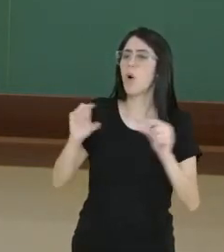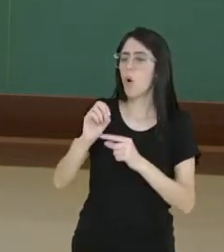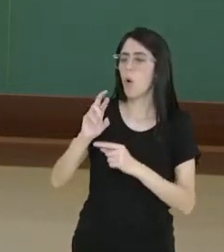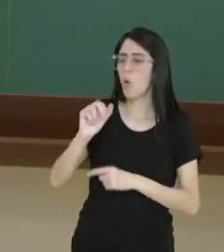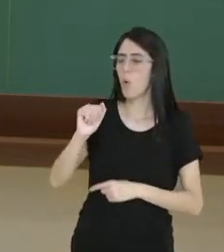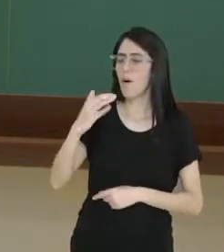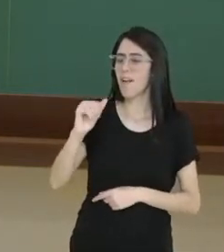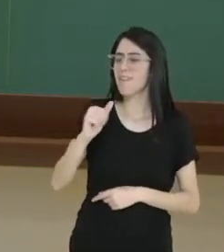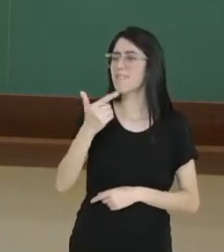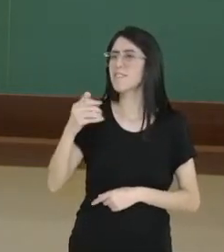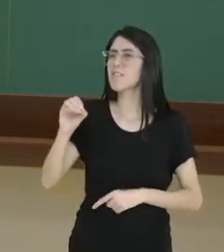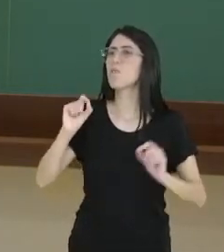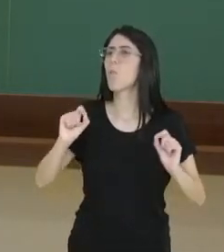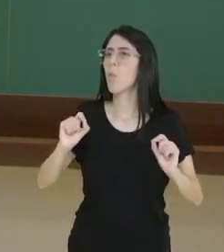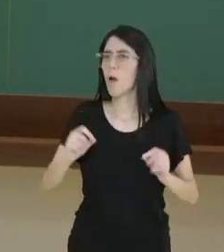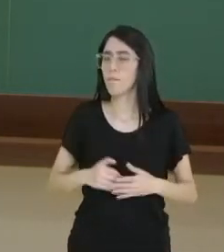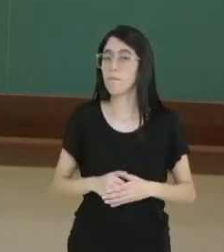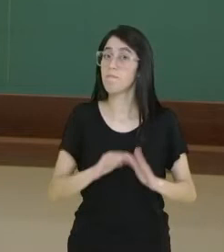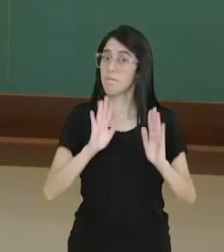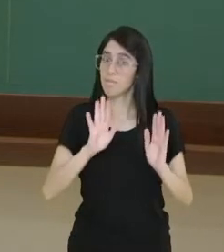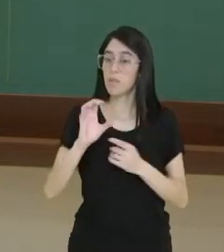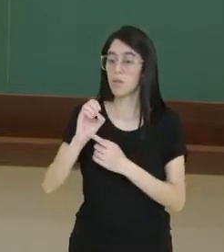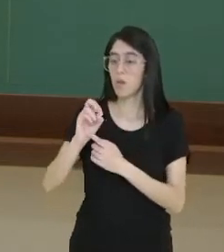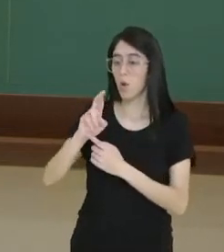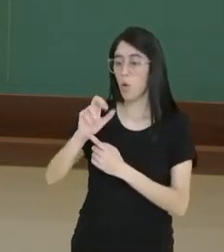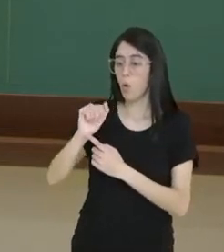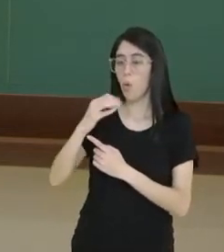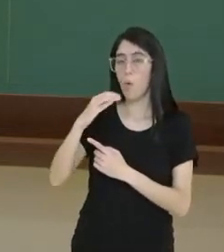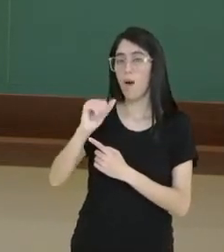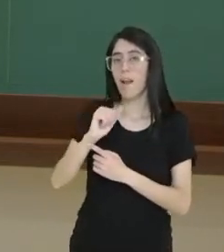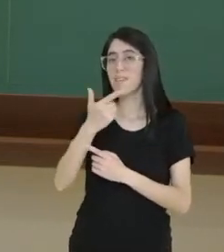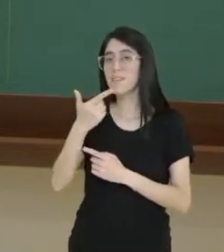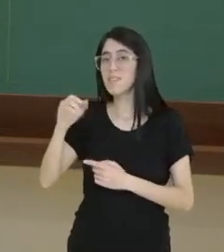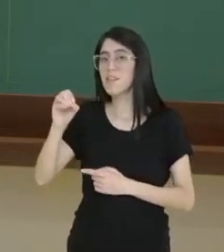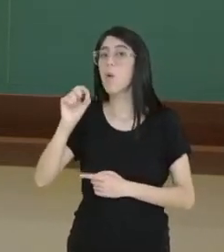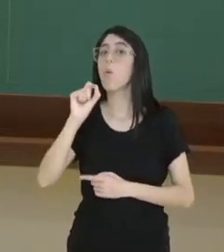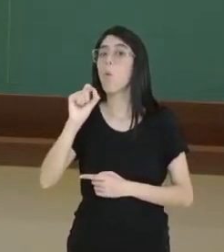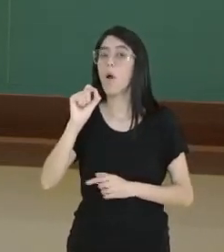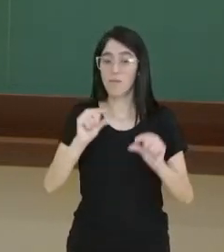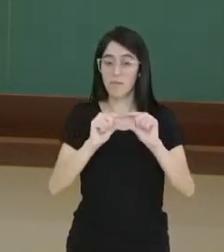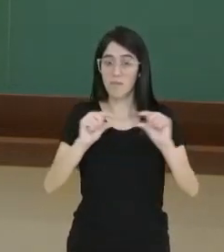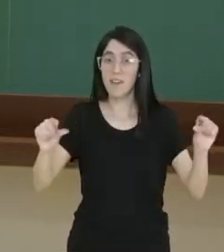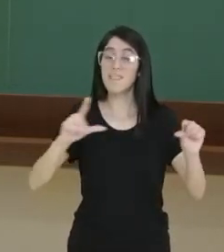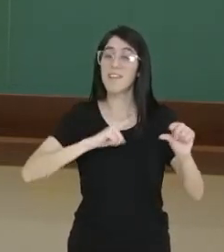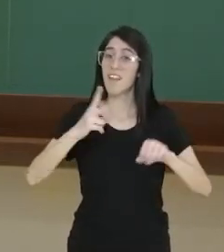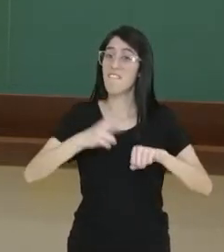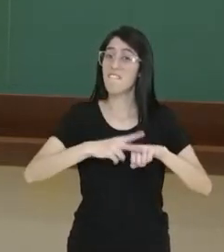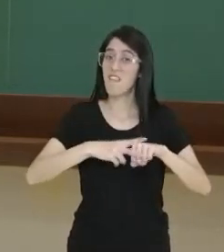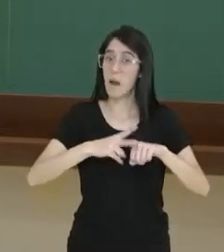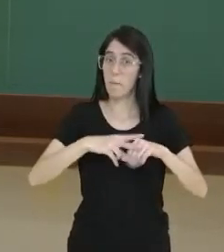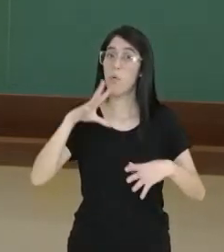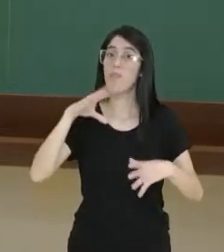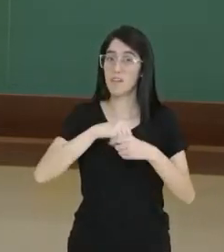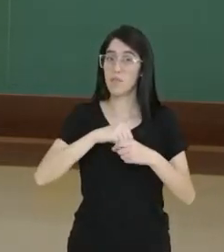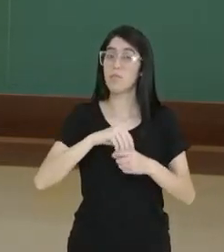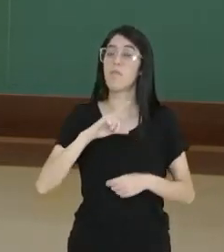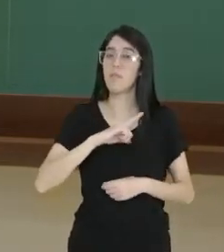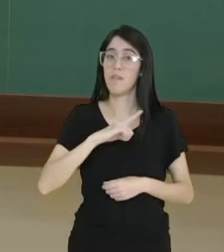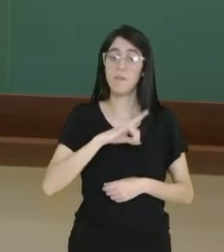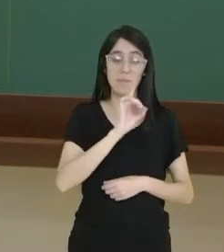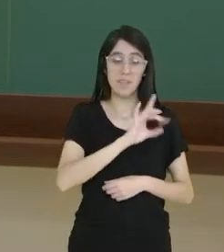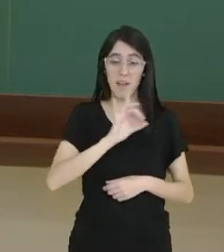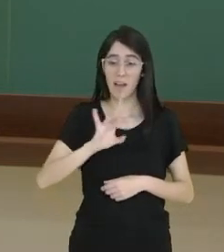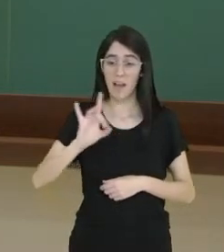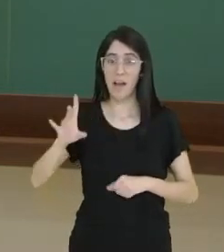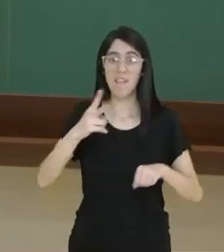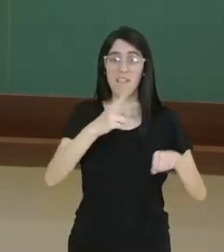lembre, oração é uma frase que possui verbos, certo? Cada verbo